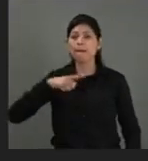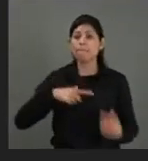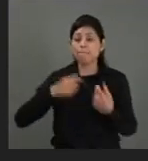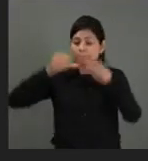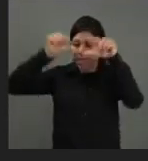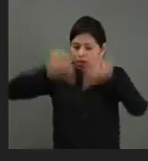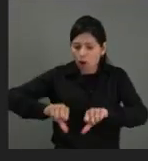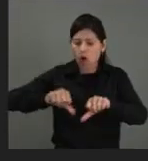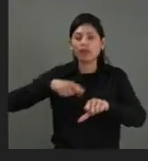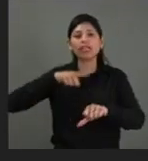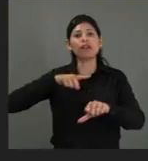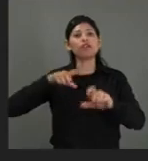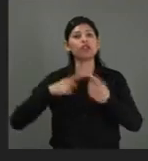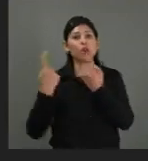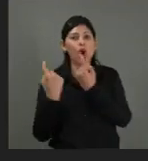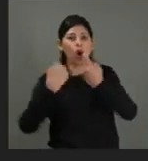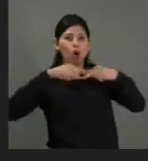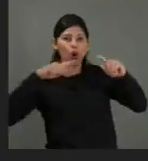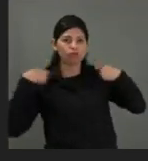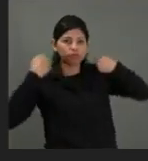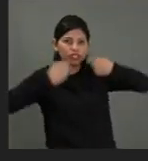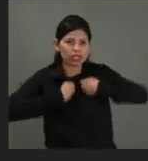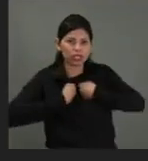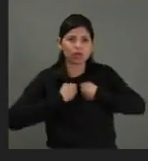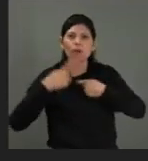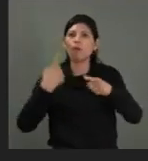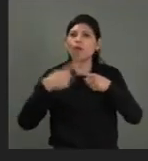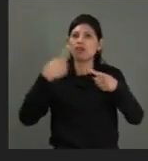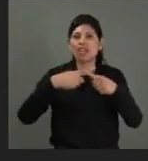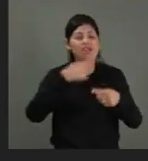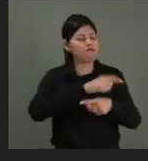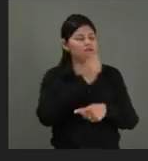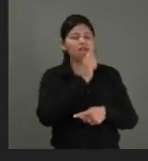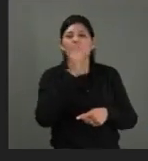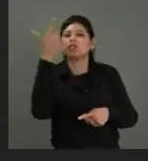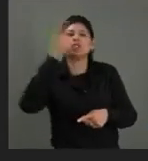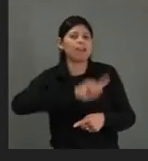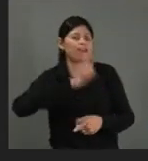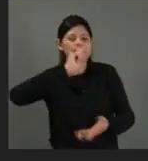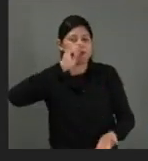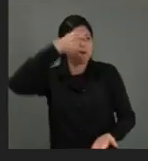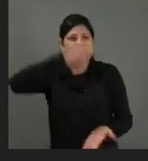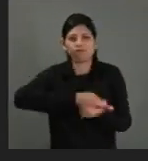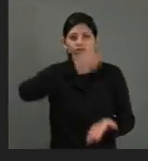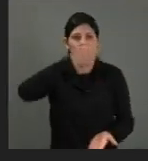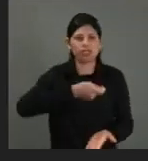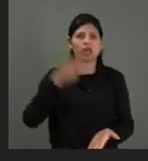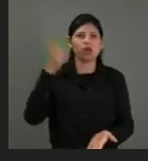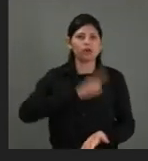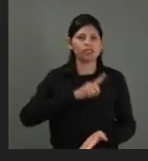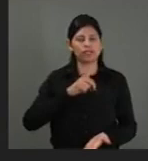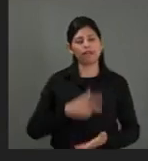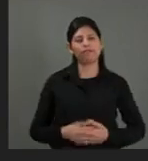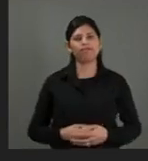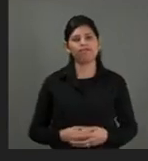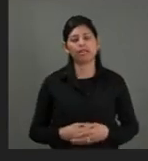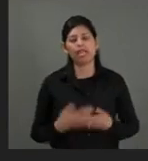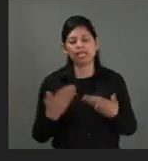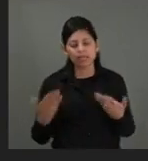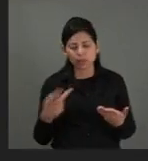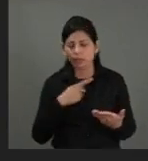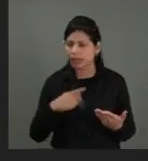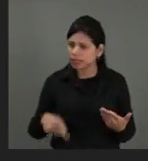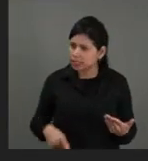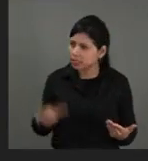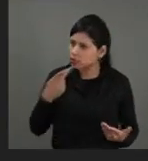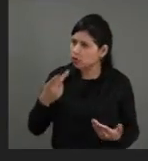porque contra ela não há a quem recorrer. Senador, eu encerro o meu pronunciamento dizendo que o povo